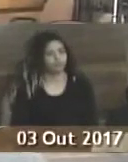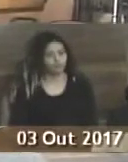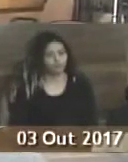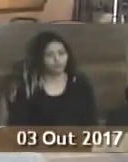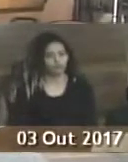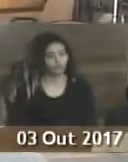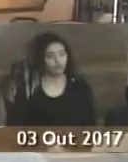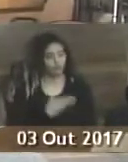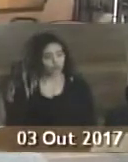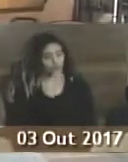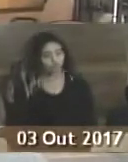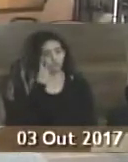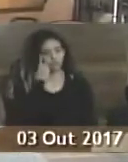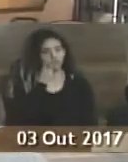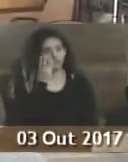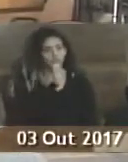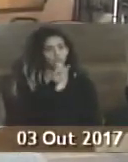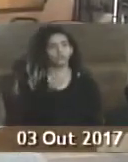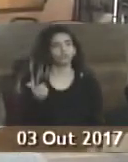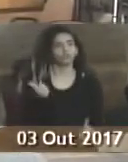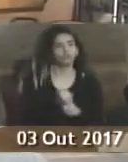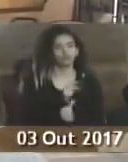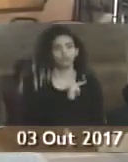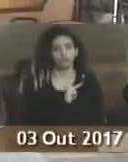Peço vereadores e alguns que assumam seu lugar presente nessa casa.